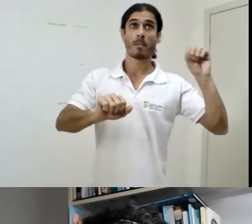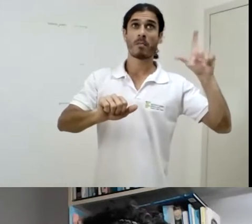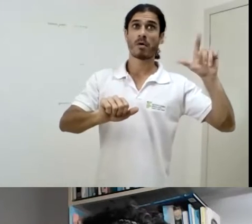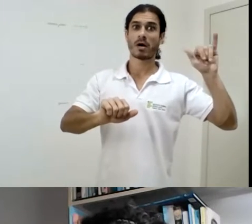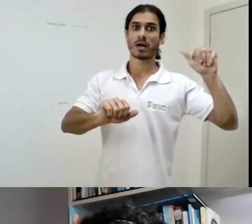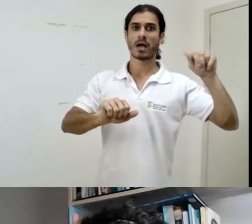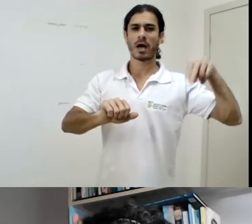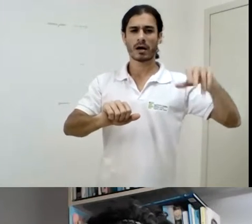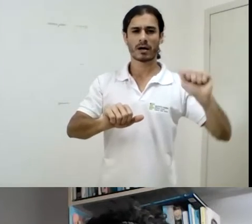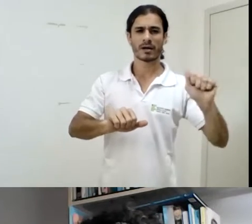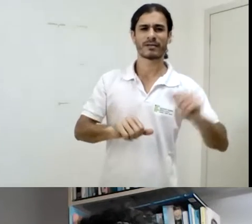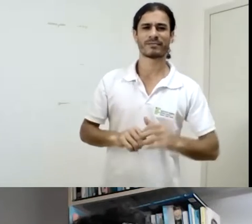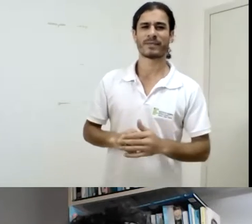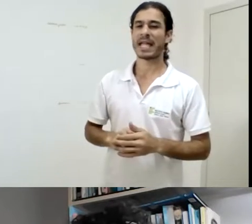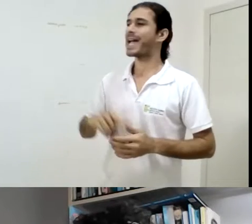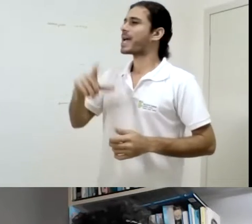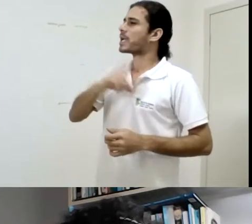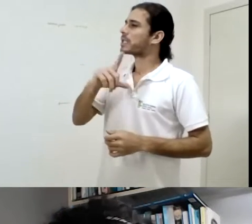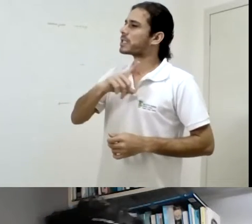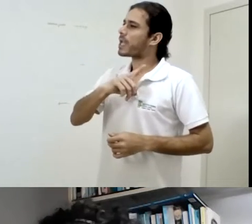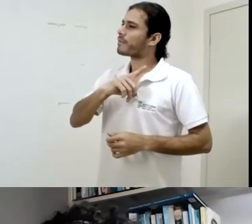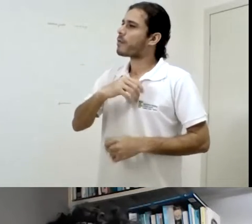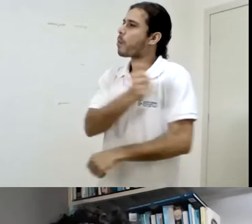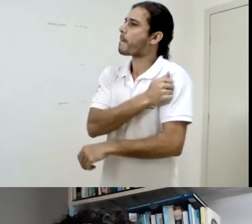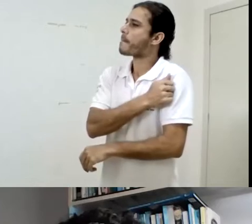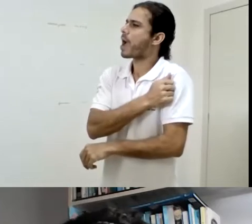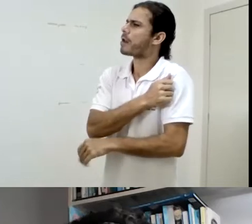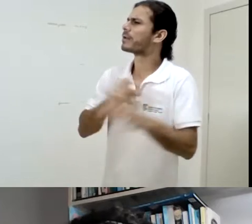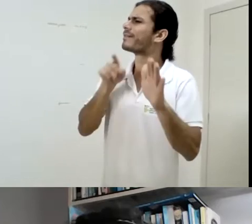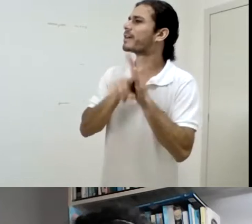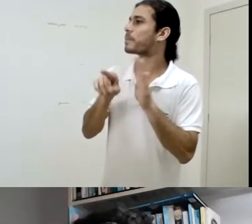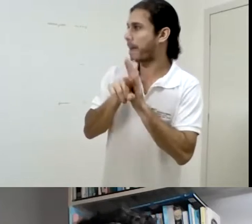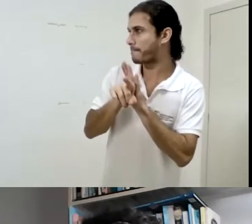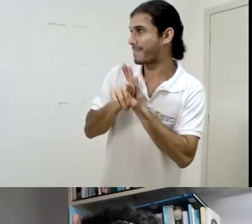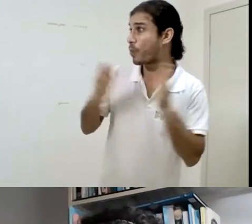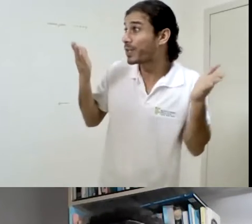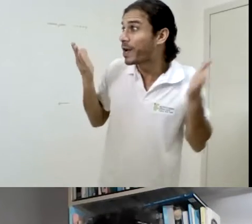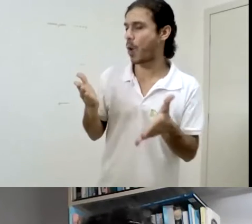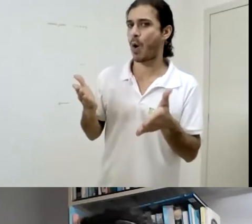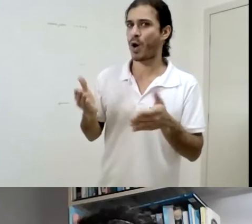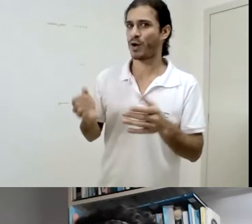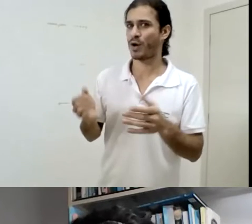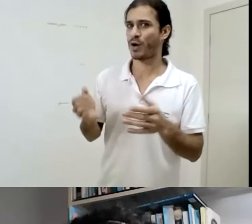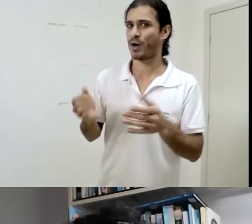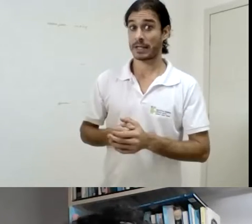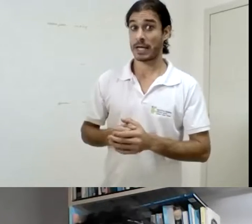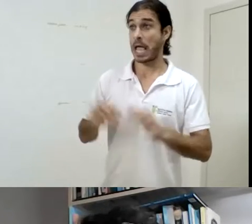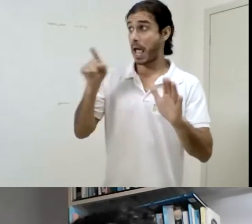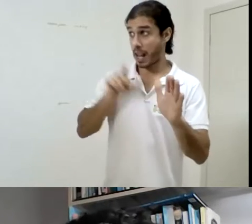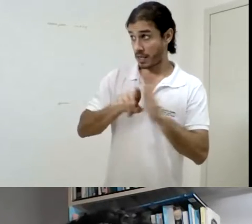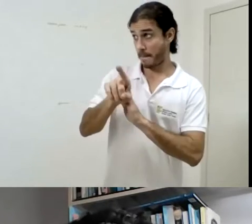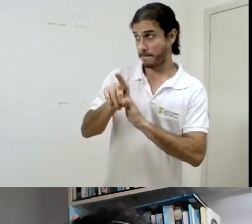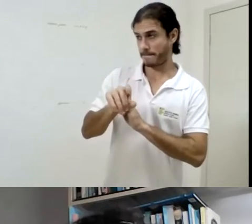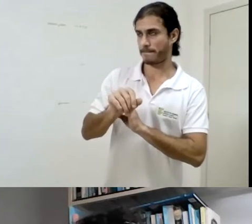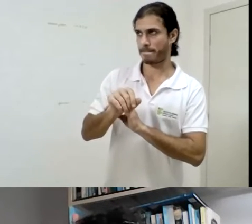no... No último minuto do segundo tempo. Exato, exato. A Hermelinda está perguntando aqui, a